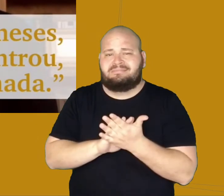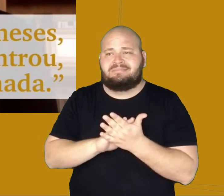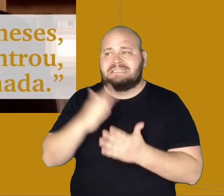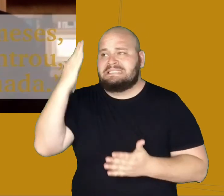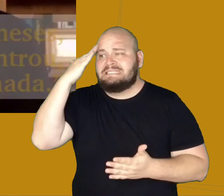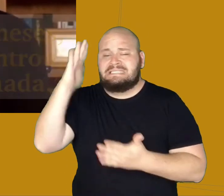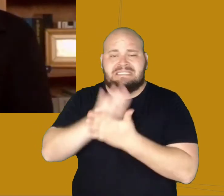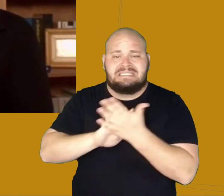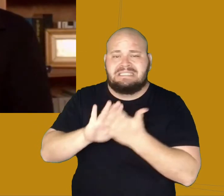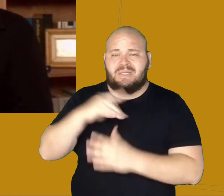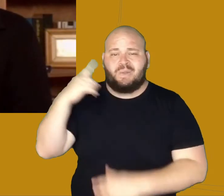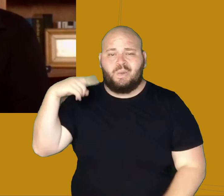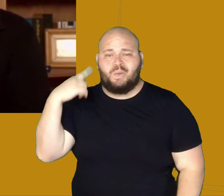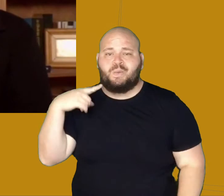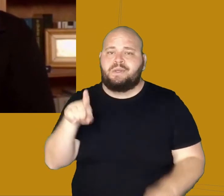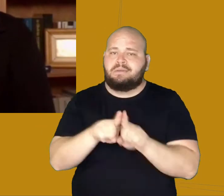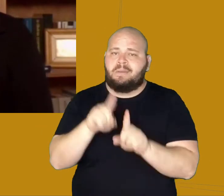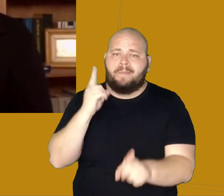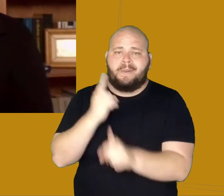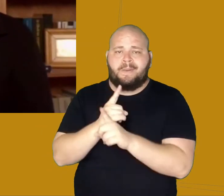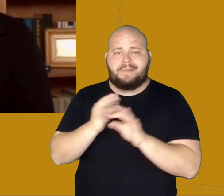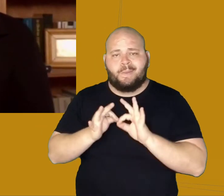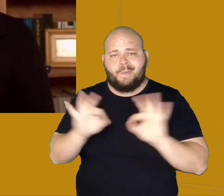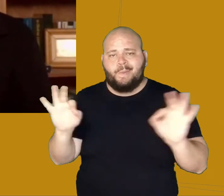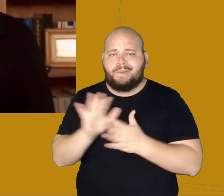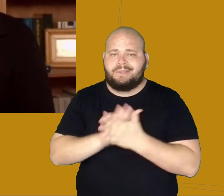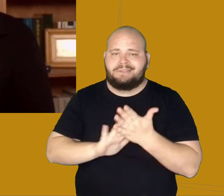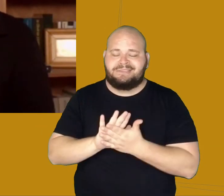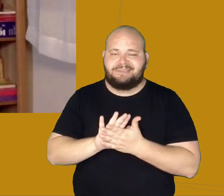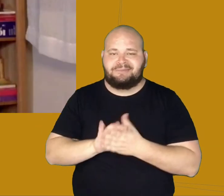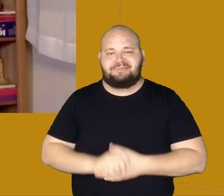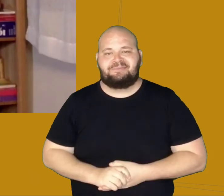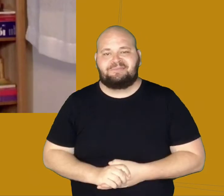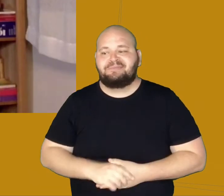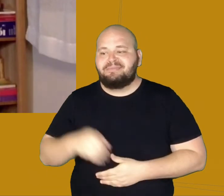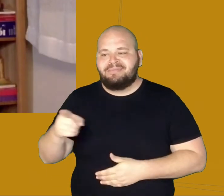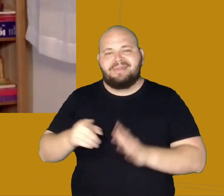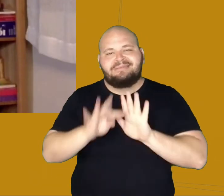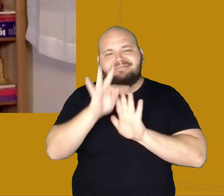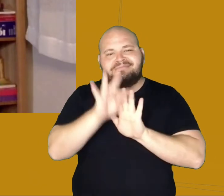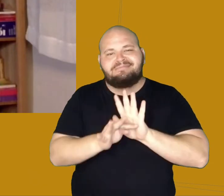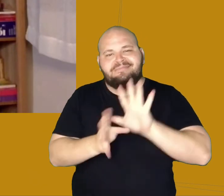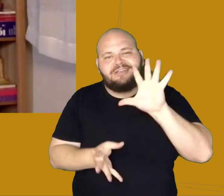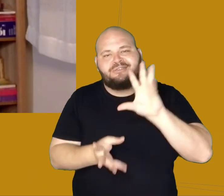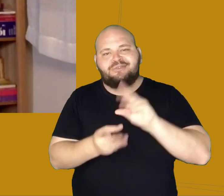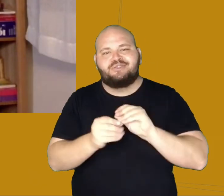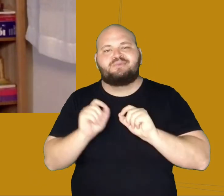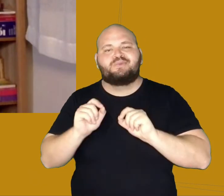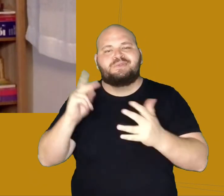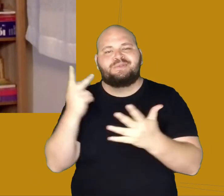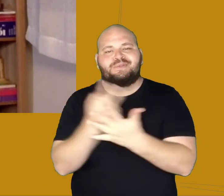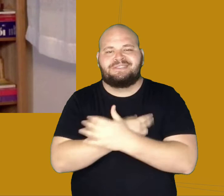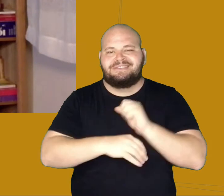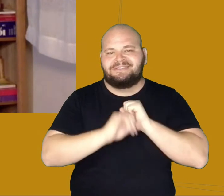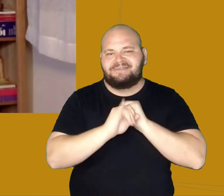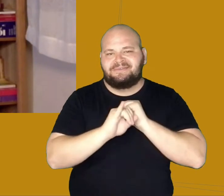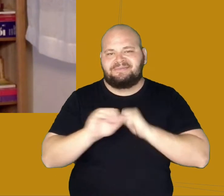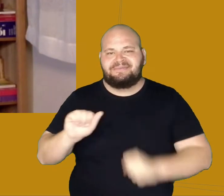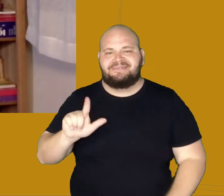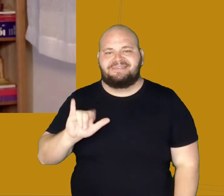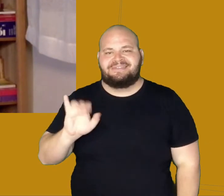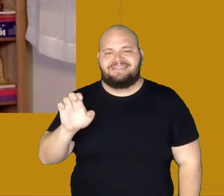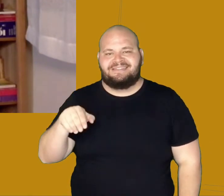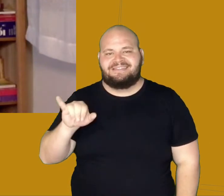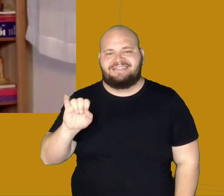nada, sem entender a loucura, nem encontrar-se curado. Esse foi um resumo dos fatos narrados em O Alienista.